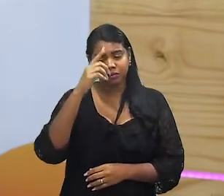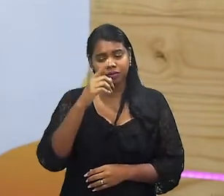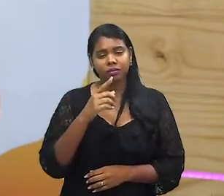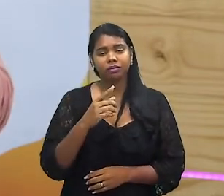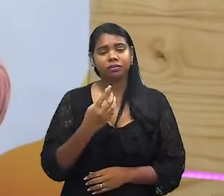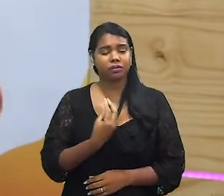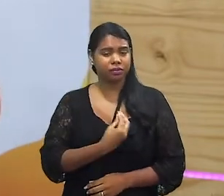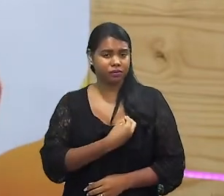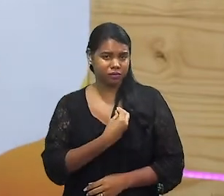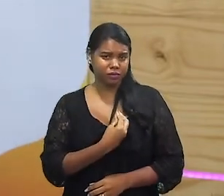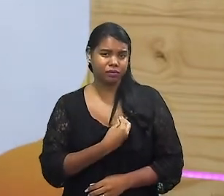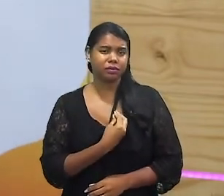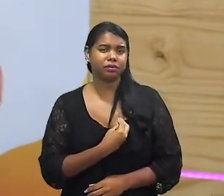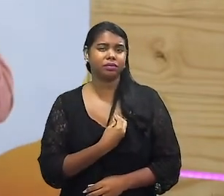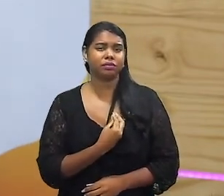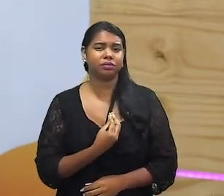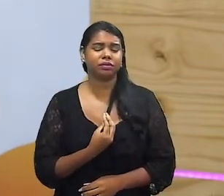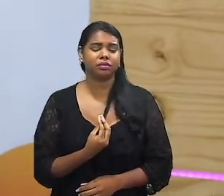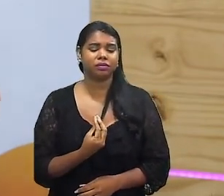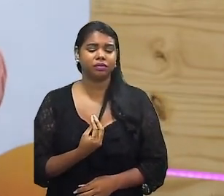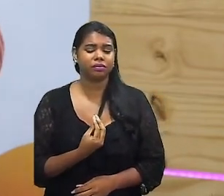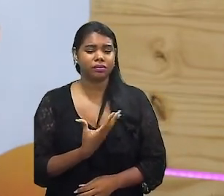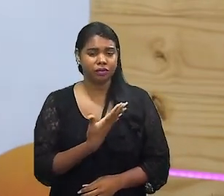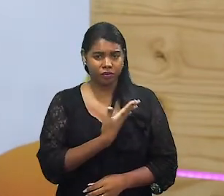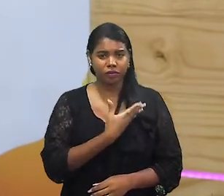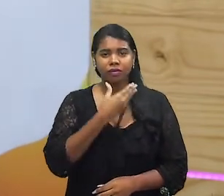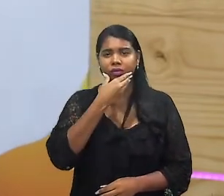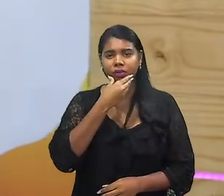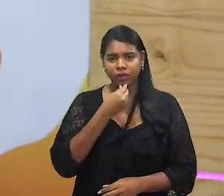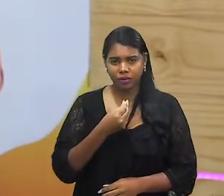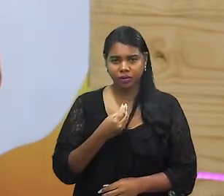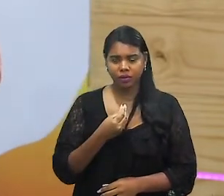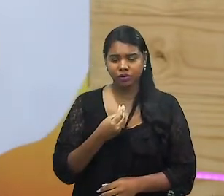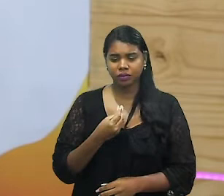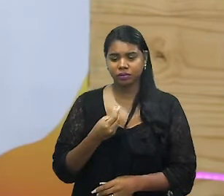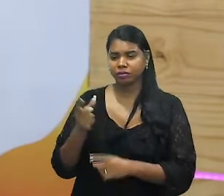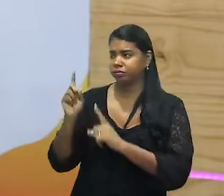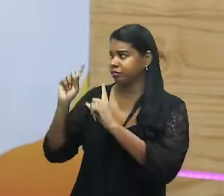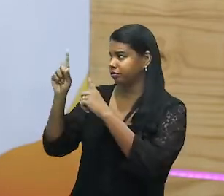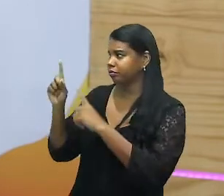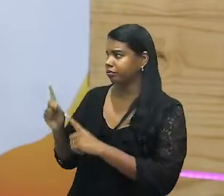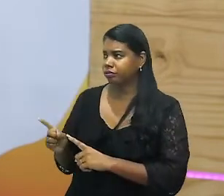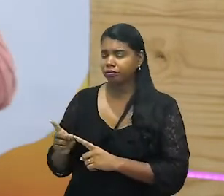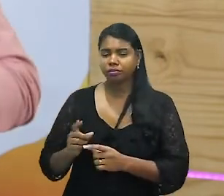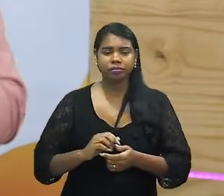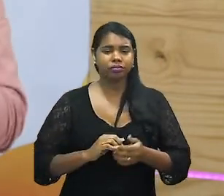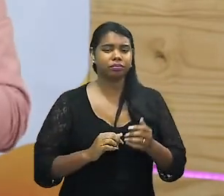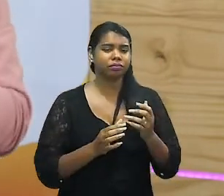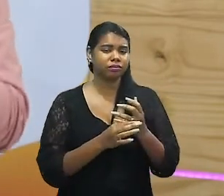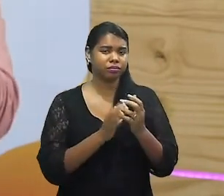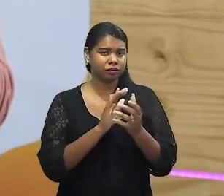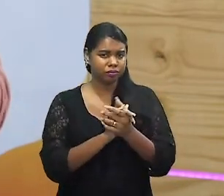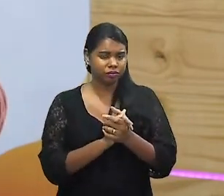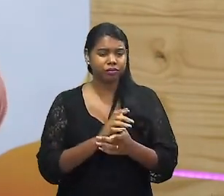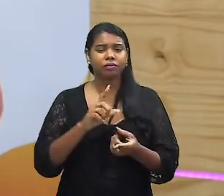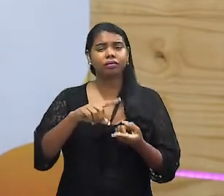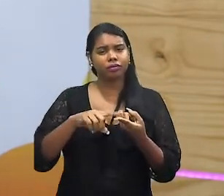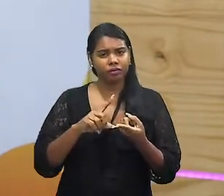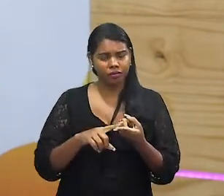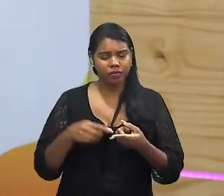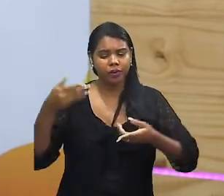ela está. E claro, o amigo dela, né, que é o genitor, né, do bebê,